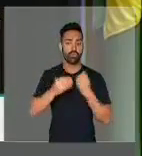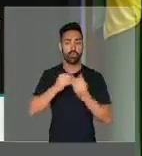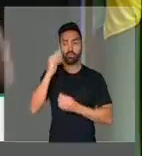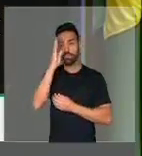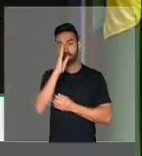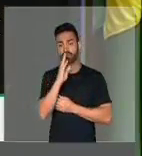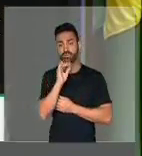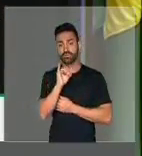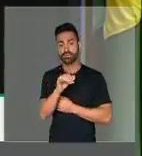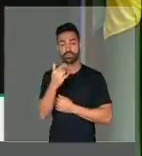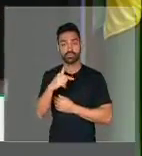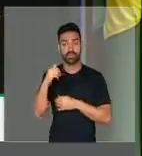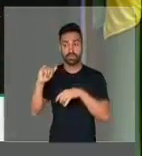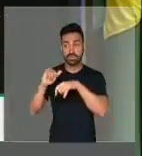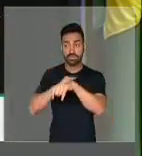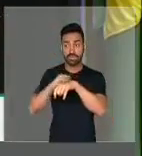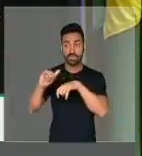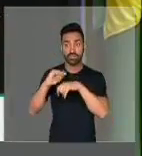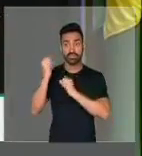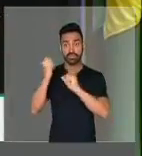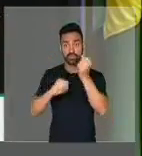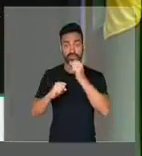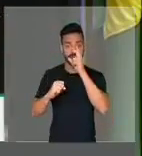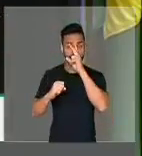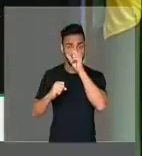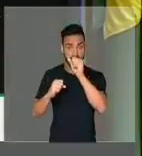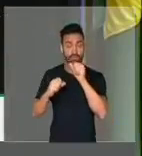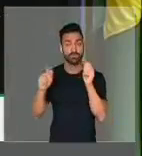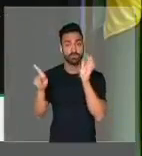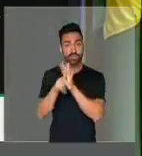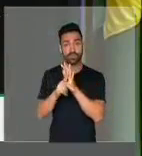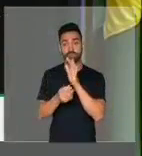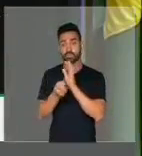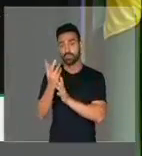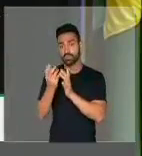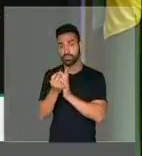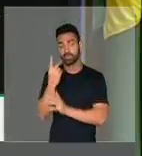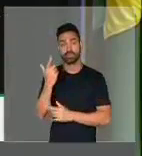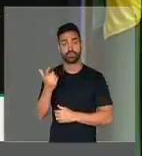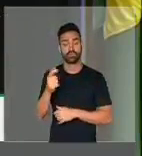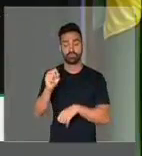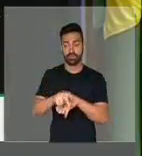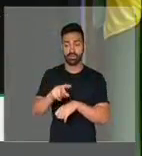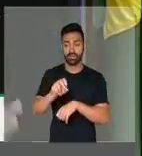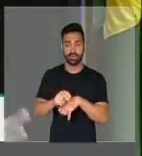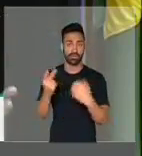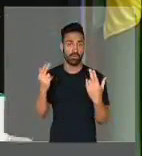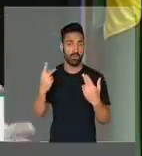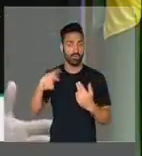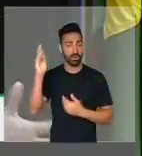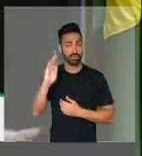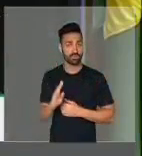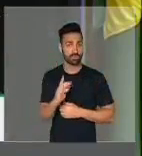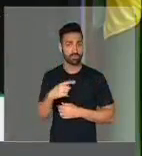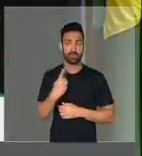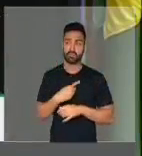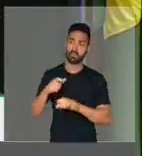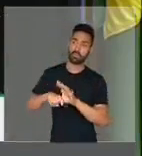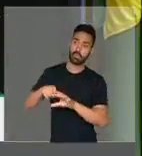esse, se não tiver estrategicamente uma indústria de produção de fertilizantes como o Brasil? Nós vamos ficar refém do